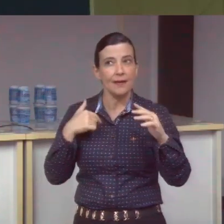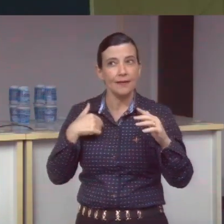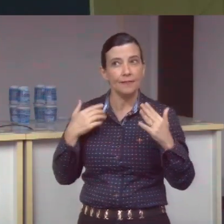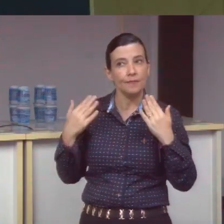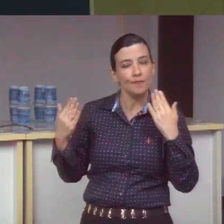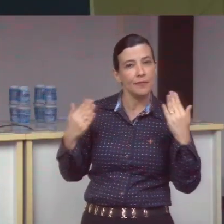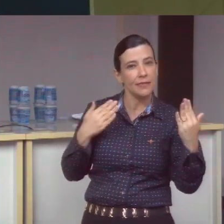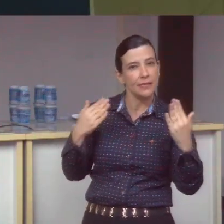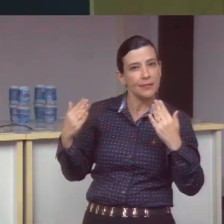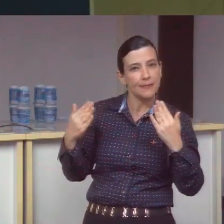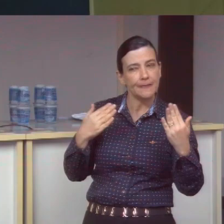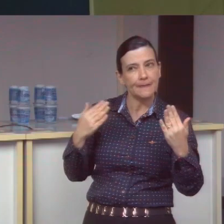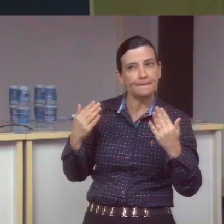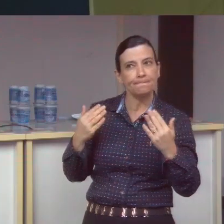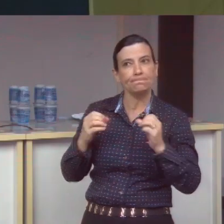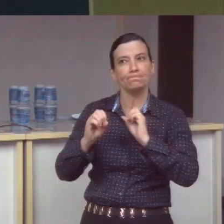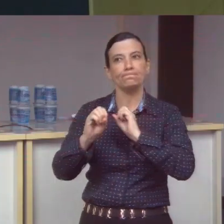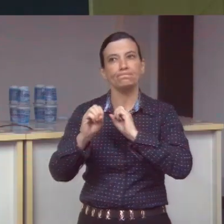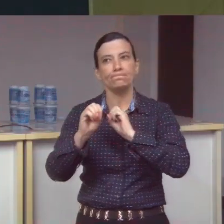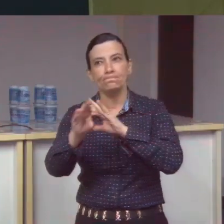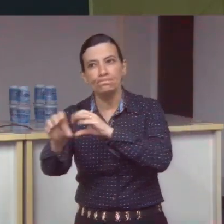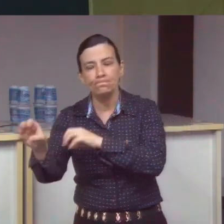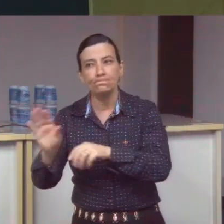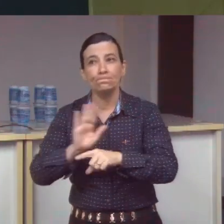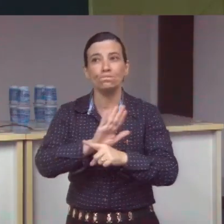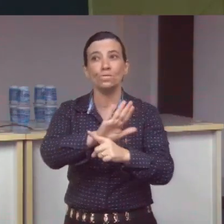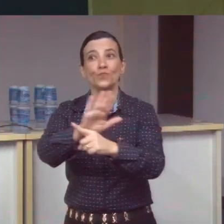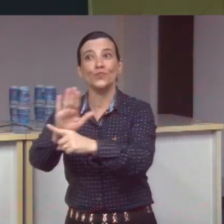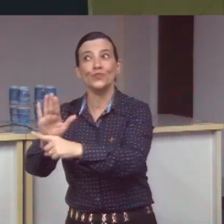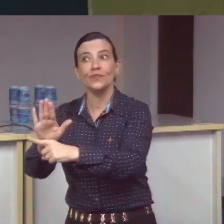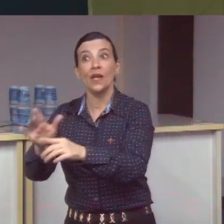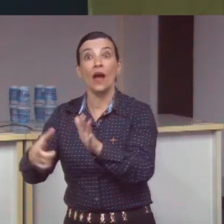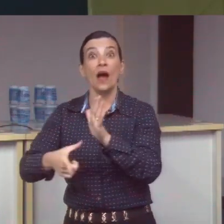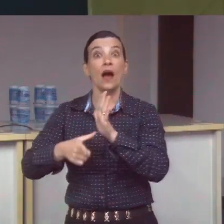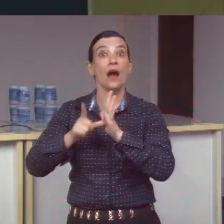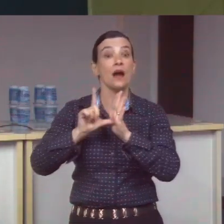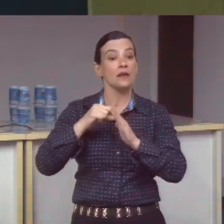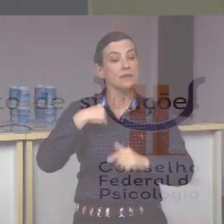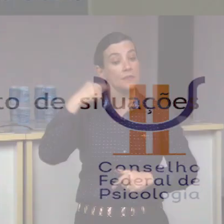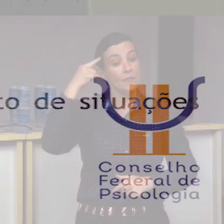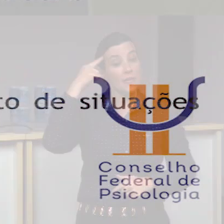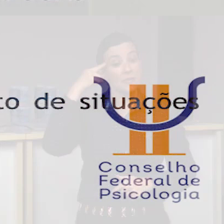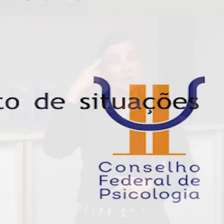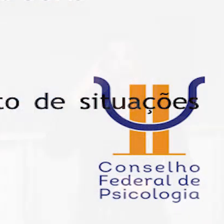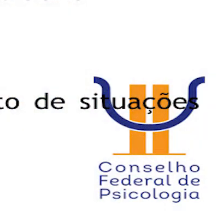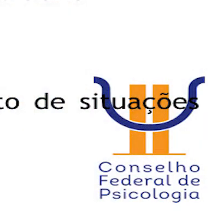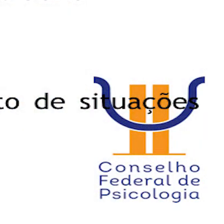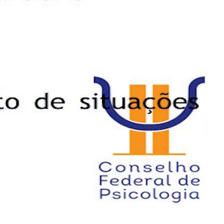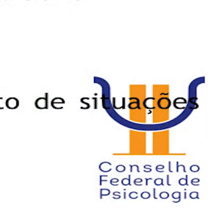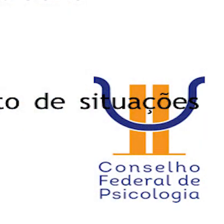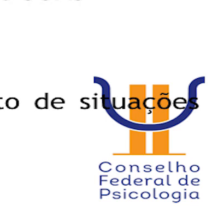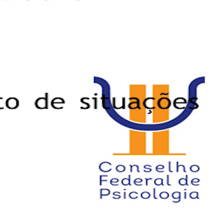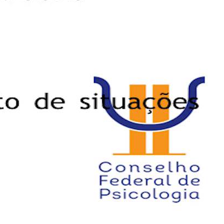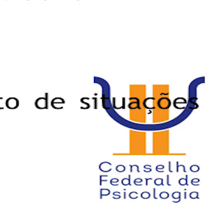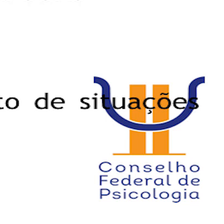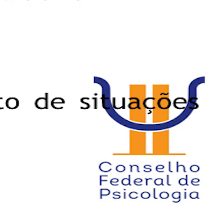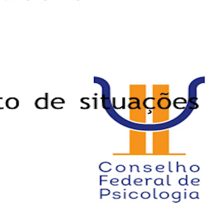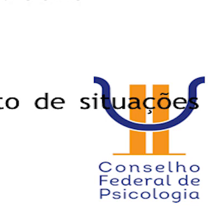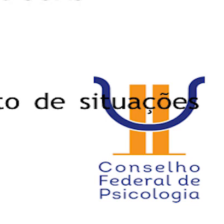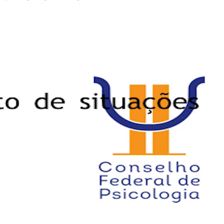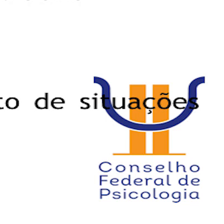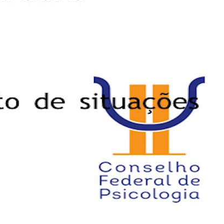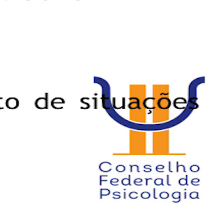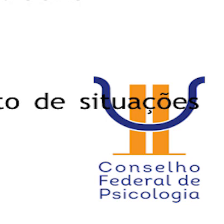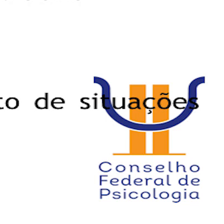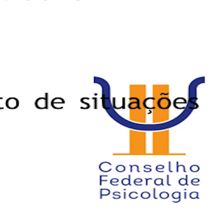psicólogo, né? Então, a gente está muito atento para acompanhar isso. Quais são as diretrizes que a gente pode desenhar de